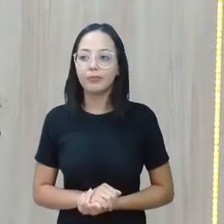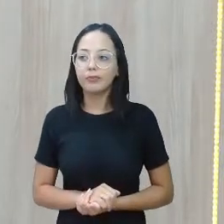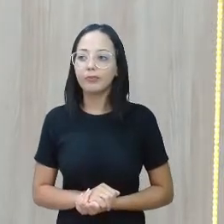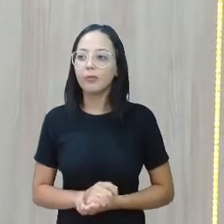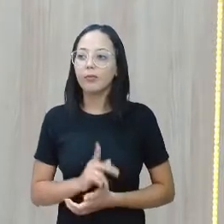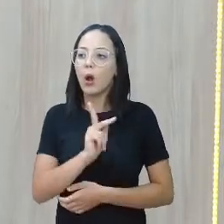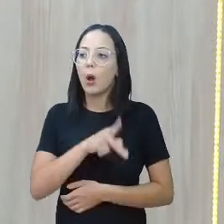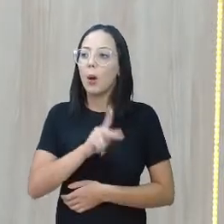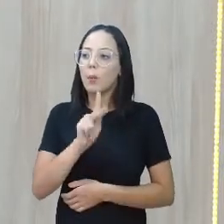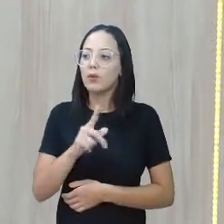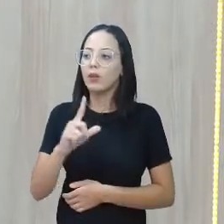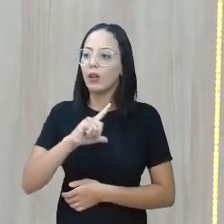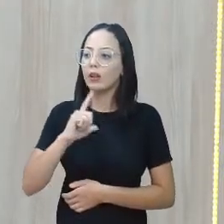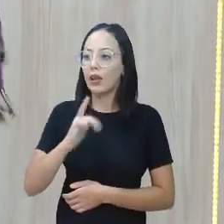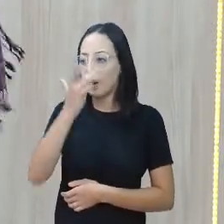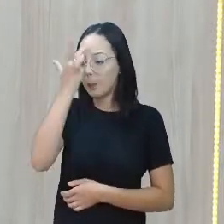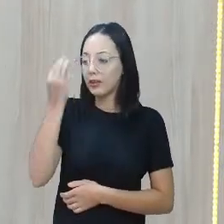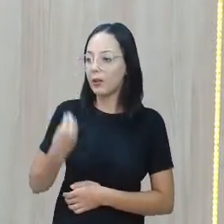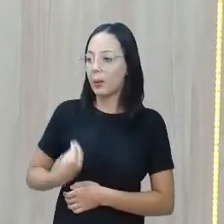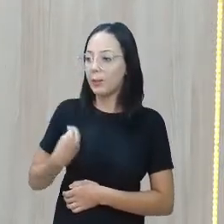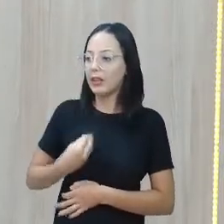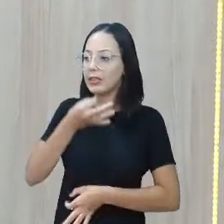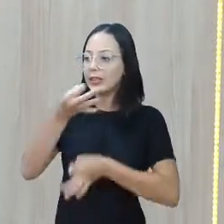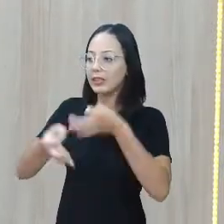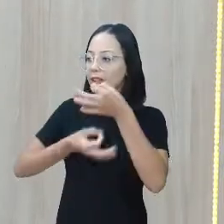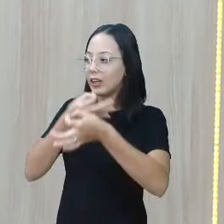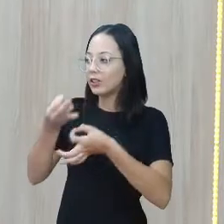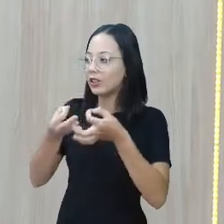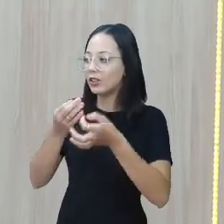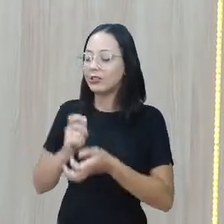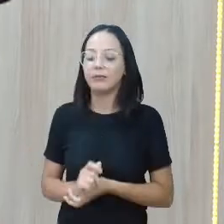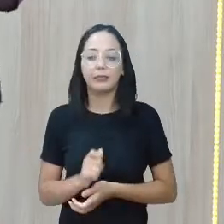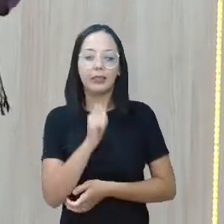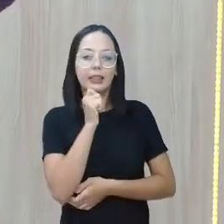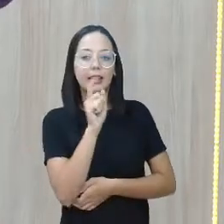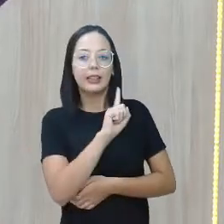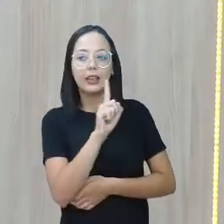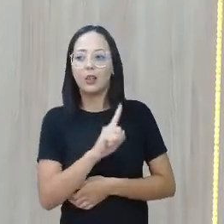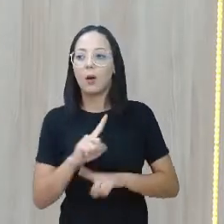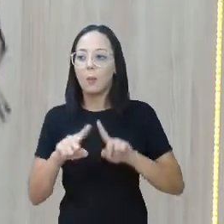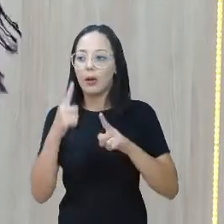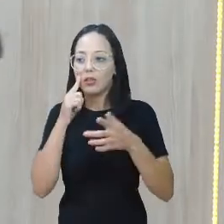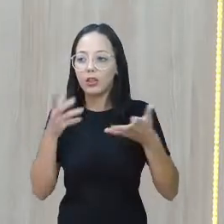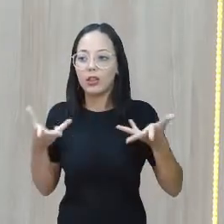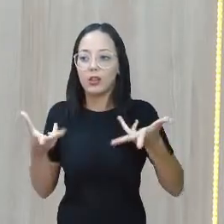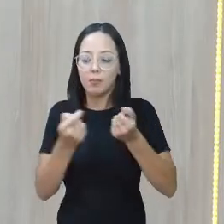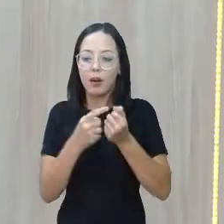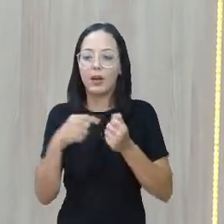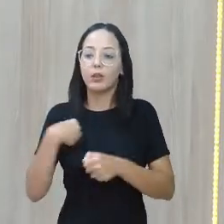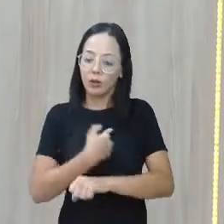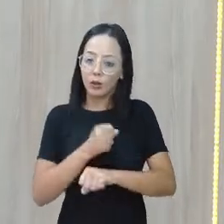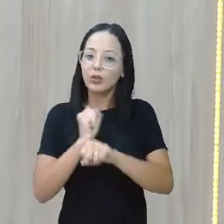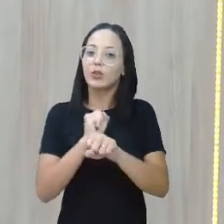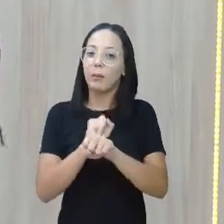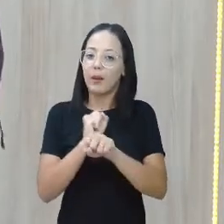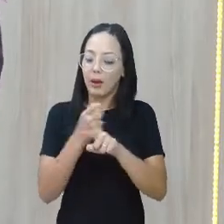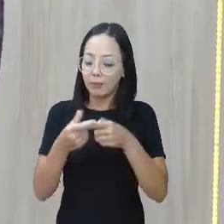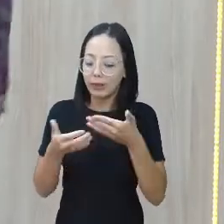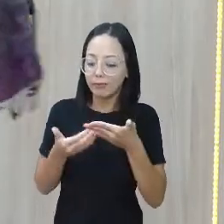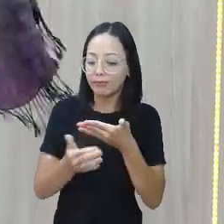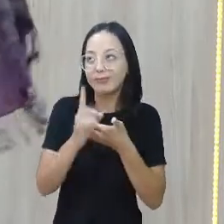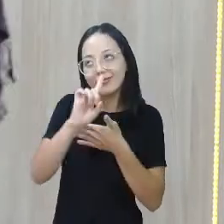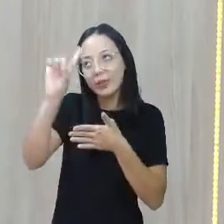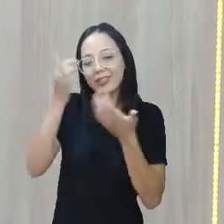Professora Vilma, tem alguém aí? Interagindo? Ainda não? Não. Ai, que maravilha. Mas daqui a pouco vai ter, se Deus